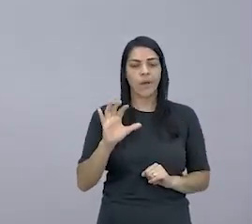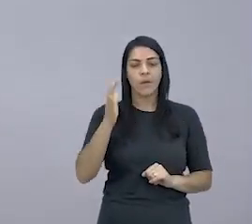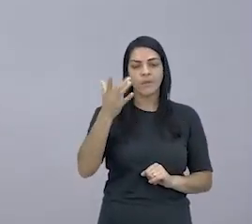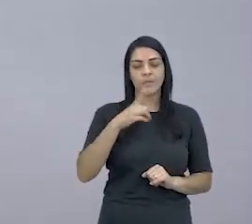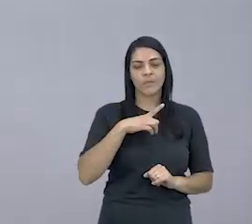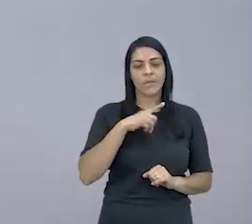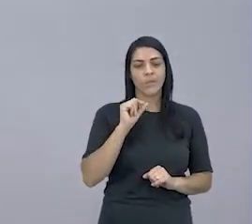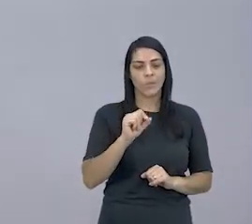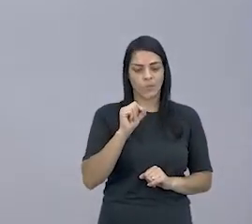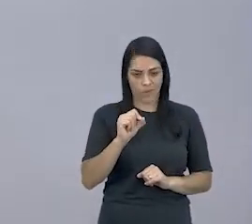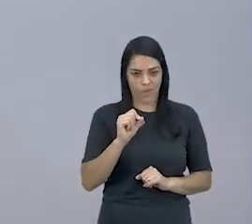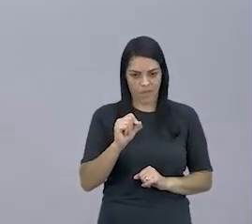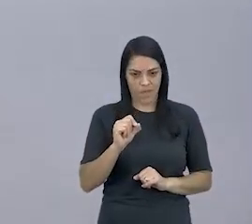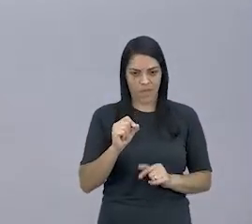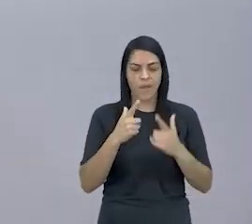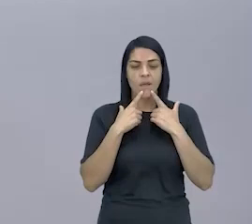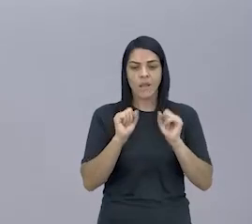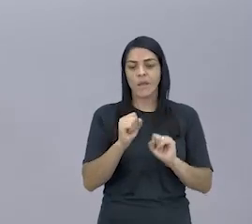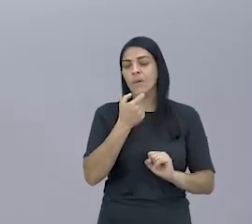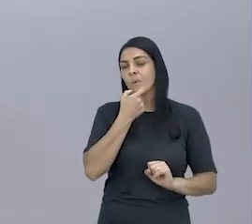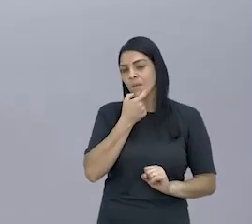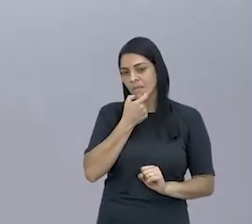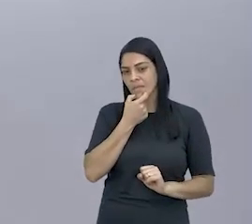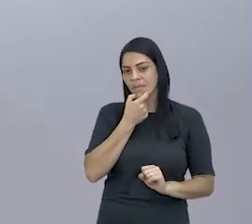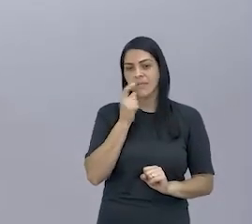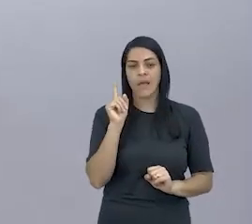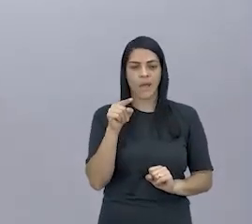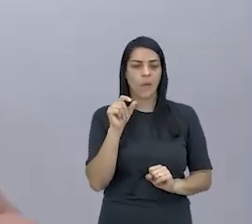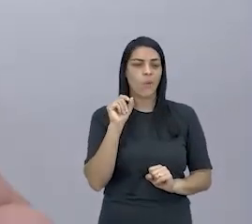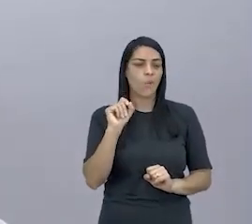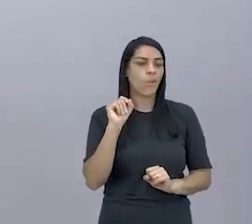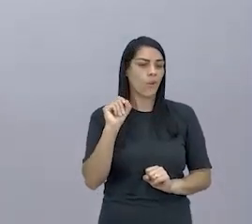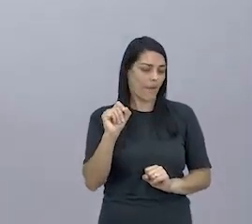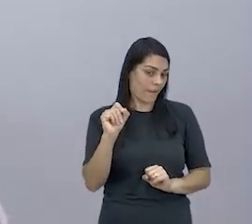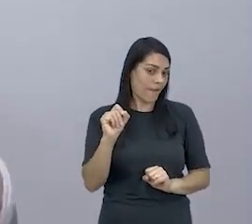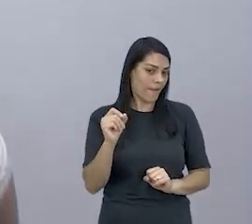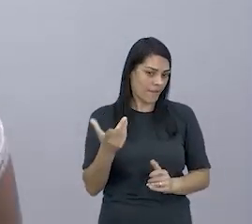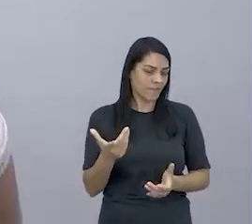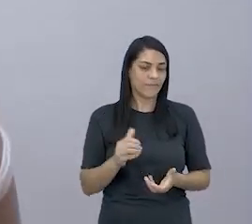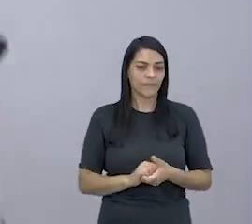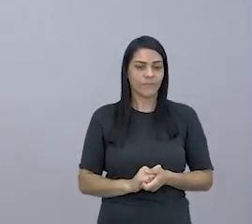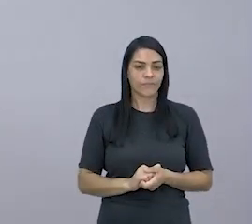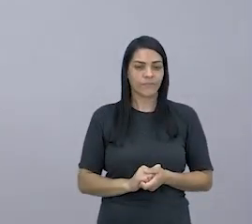eu tô através da língua inglesa, porque aqui a língua inglesa, ela vai ser o quê? Ela vai ser